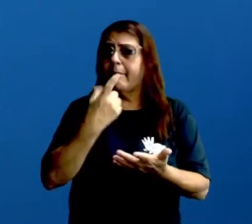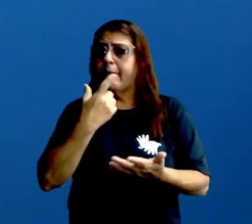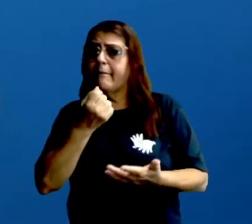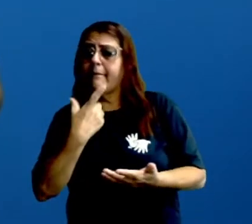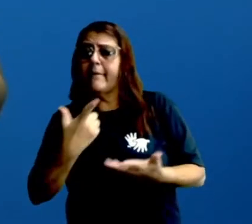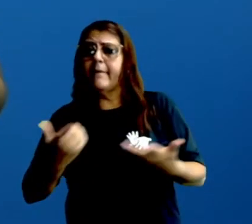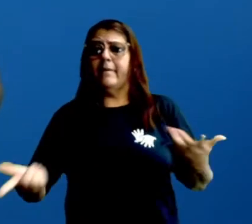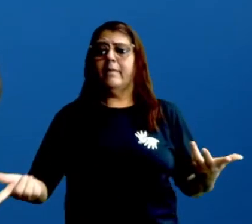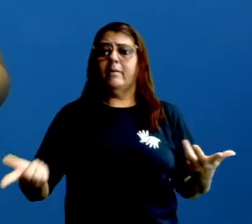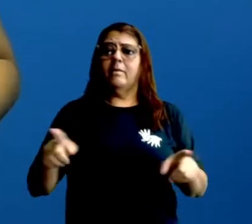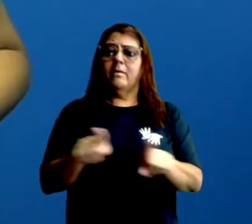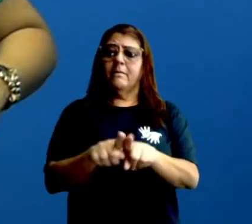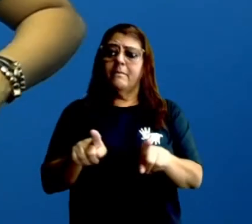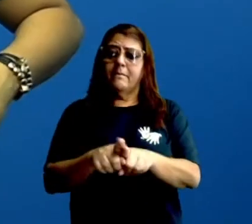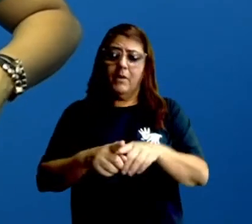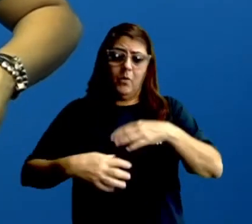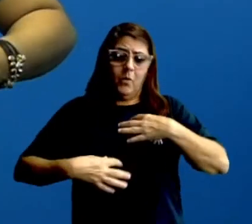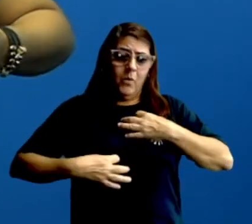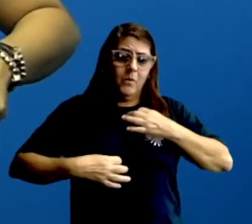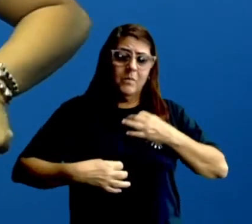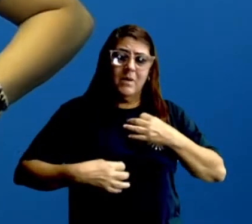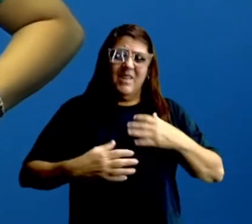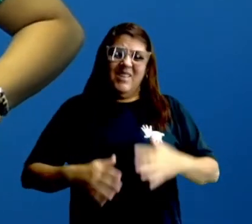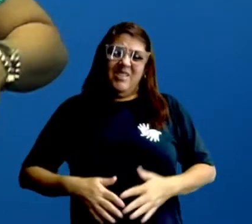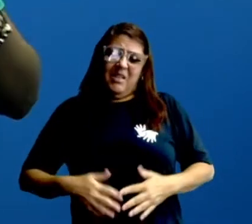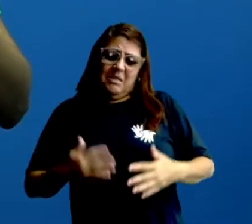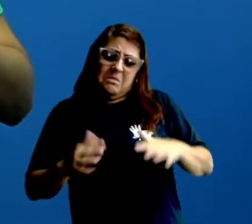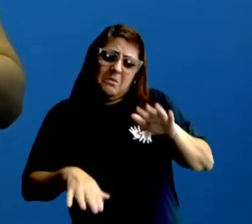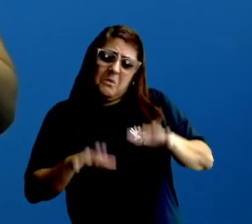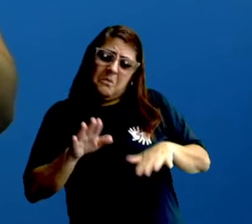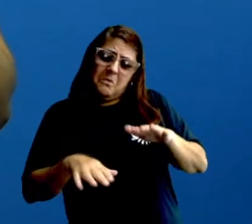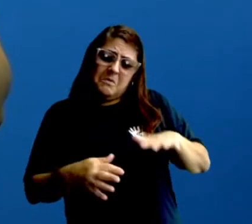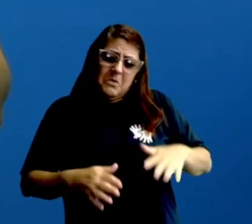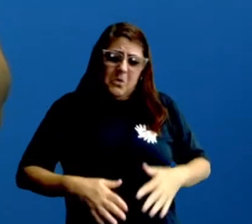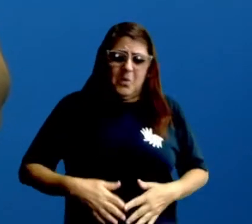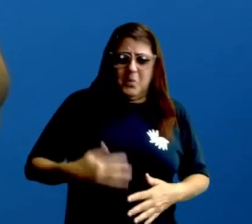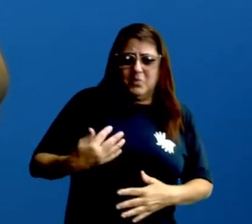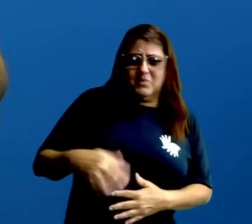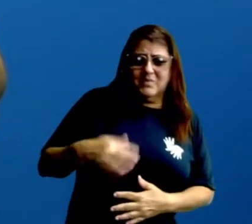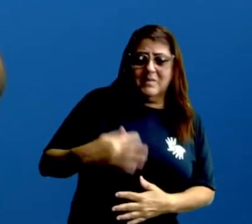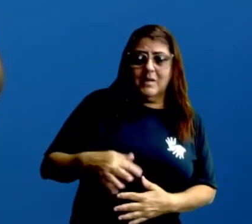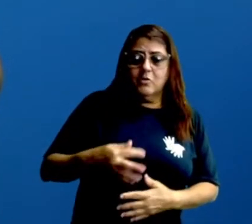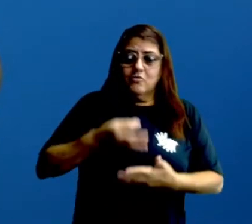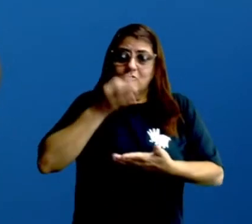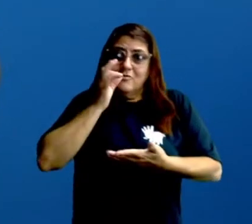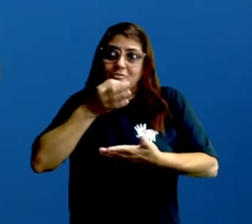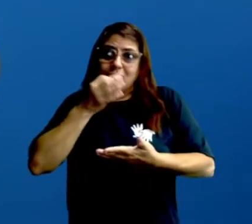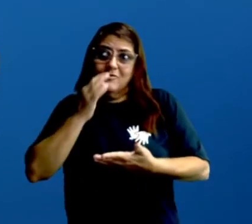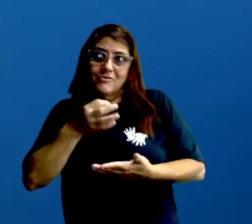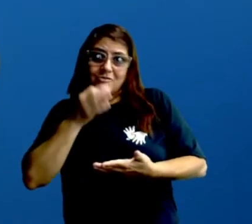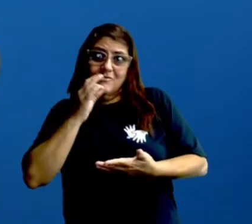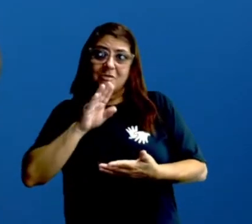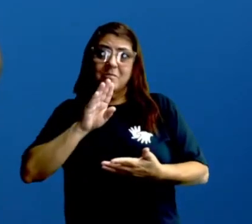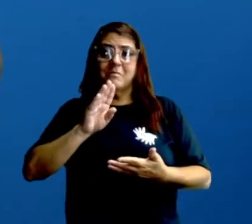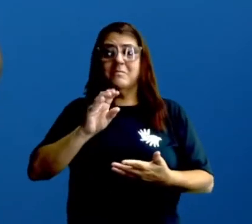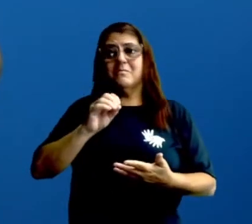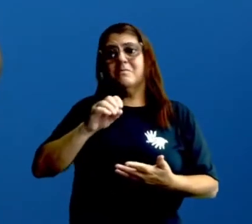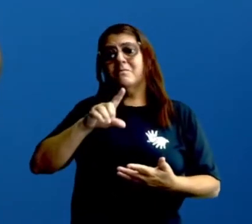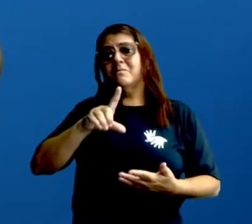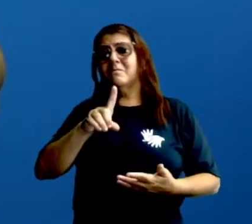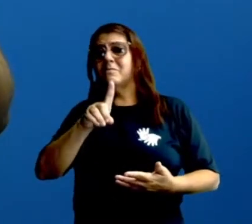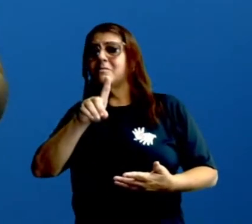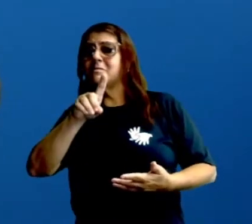vestuário quem nunca teve uma dorzinha de barriga e a mãe fez aquele chazinho de boldo para